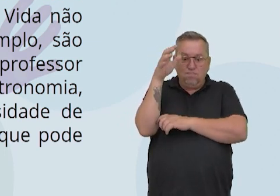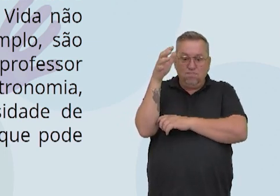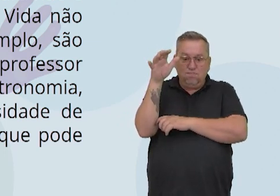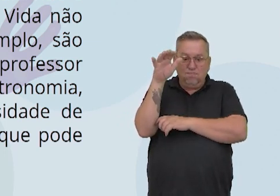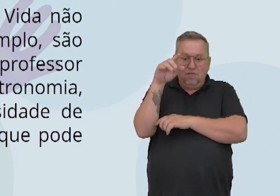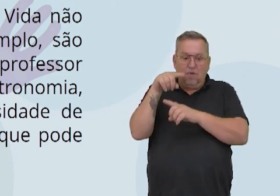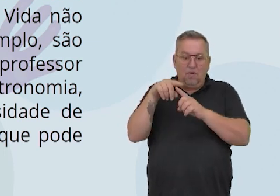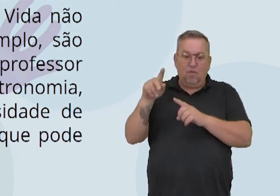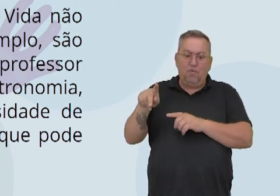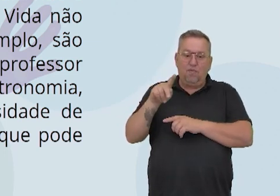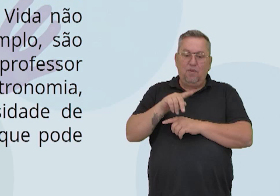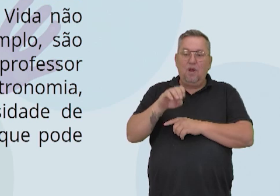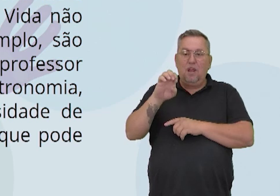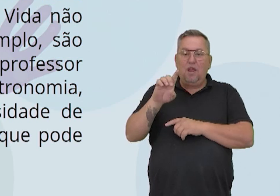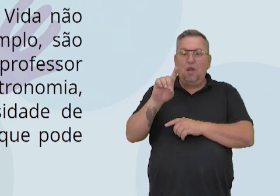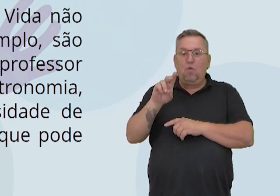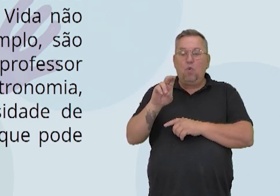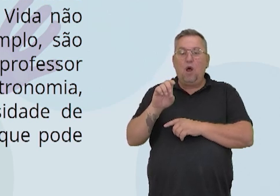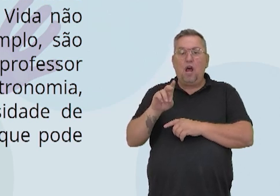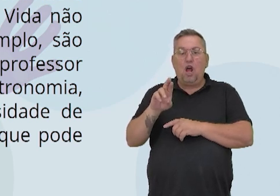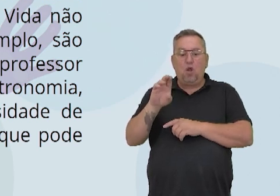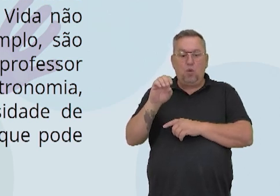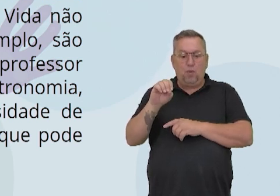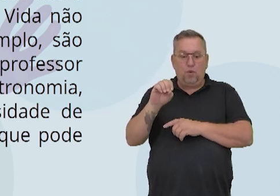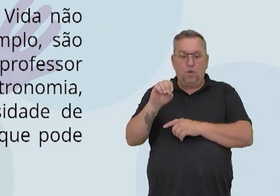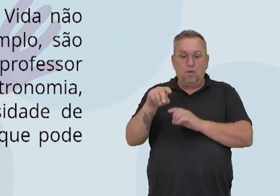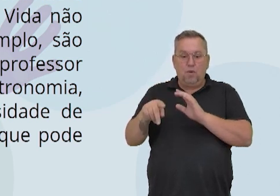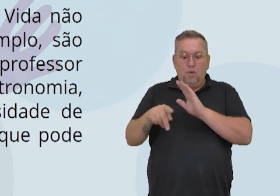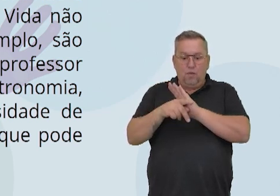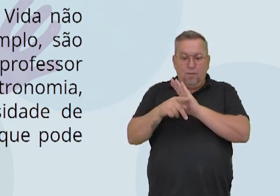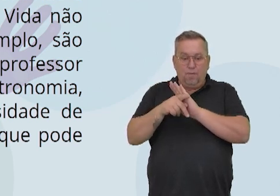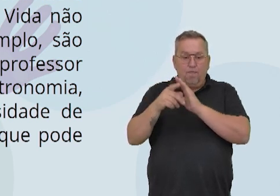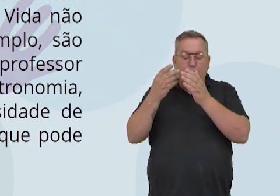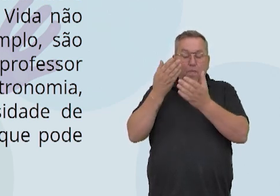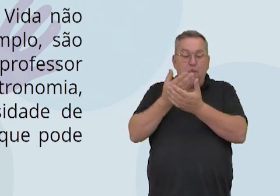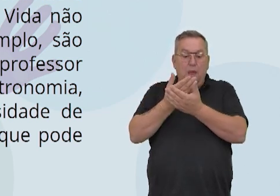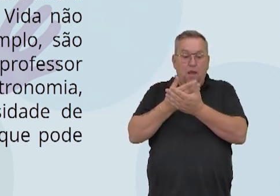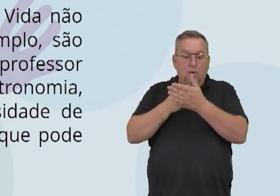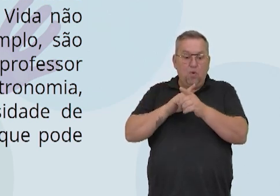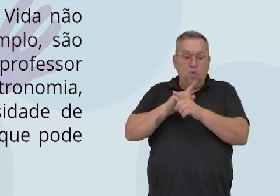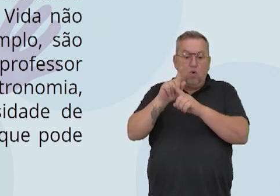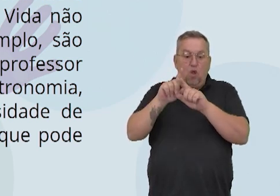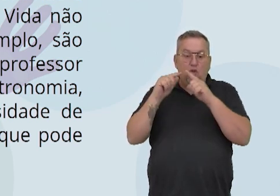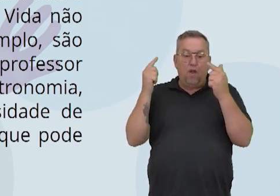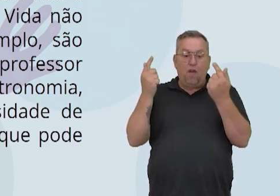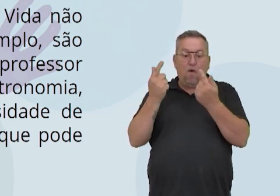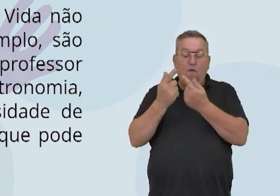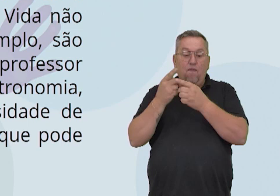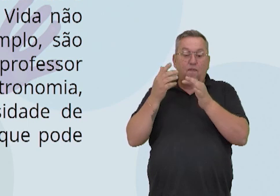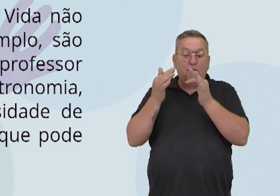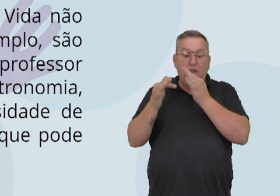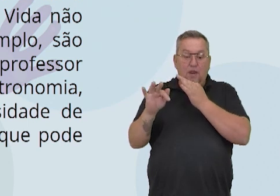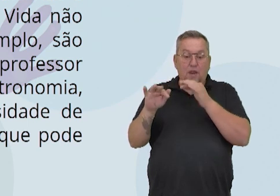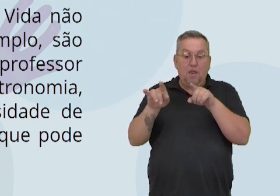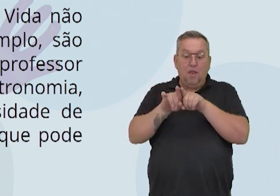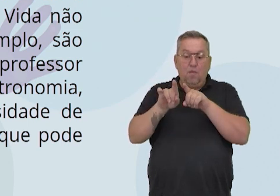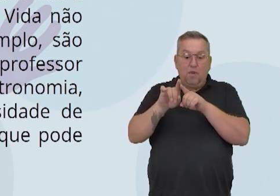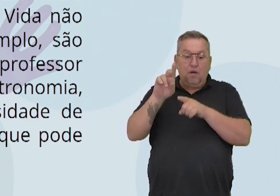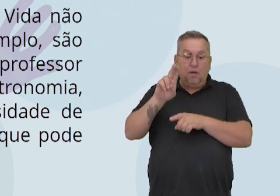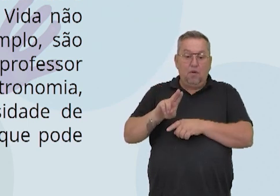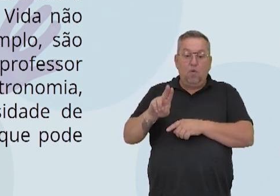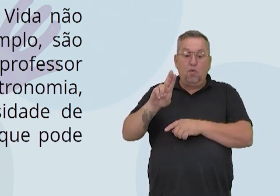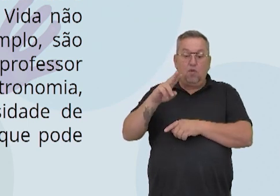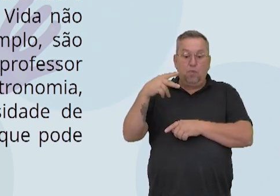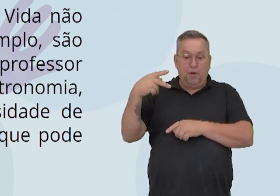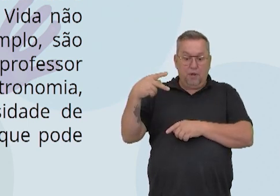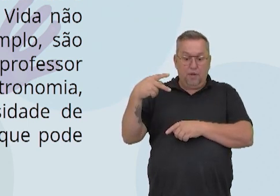Exemplifica o professor Eduardo Janot Pacheco, do Instituto de Astronomia, Geofísica e Ciências Atmosféricas da Universidade de